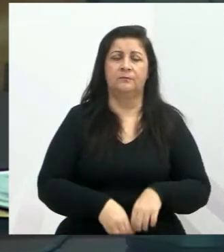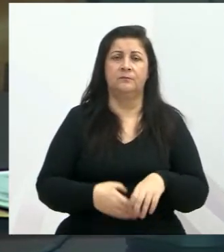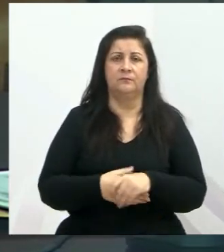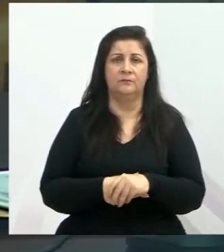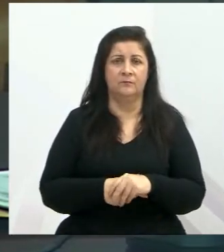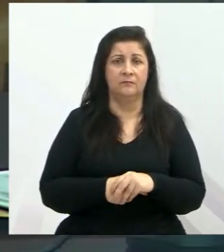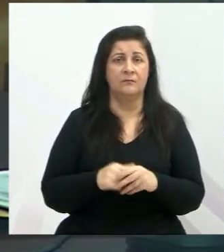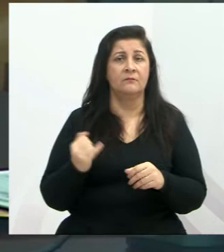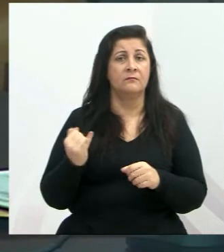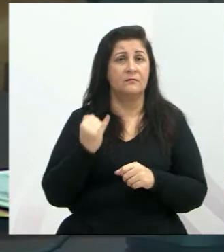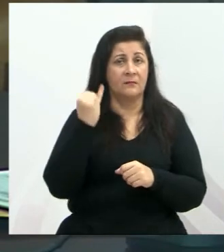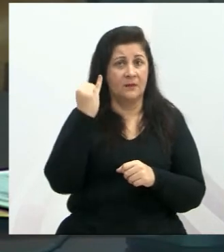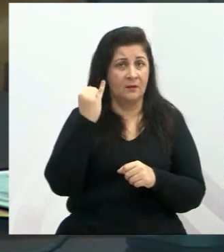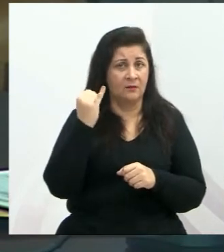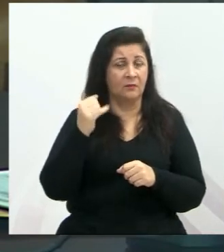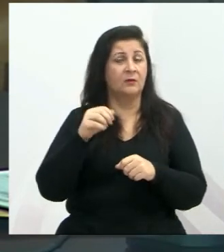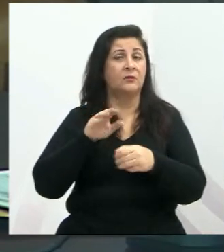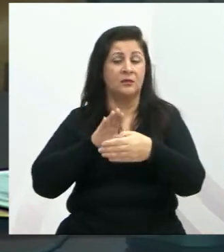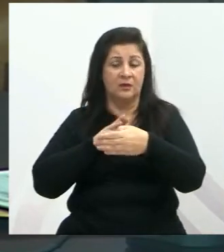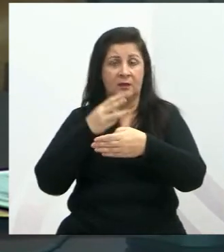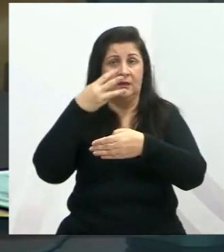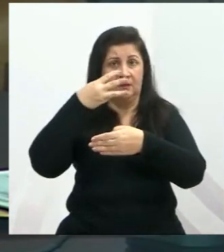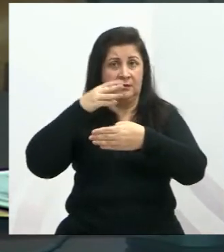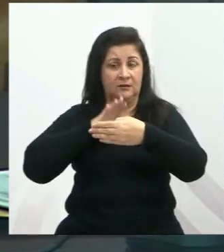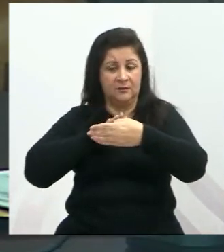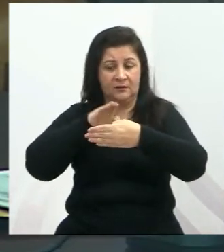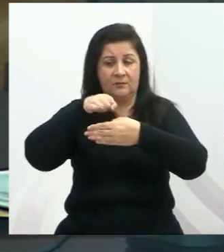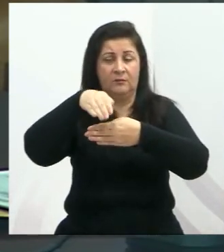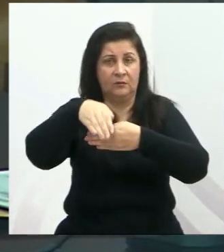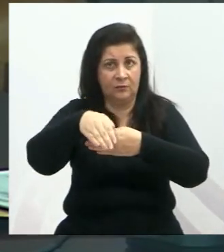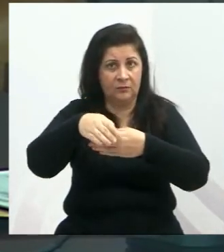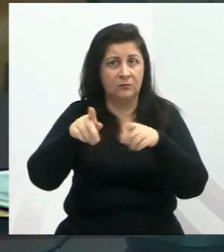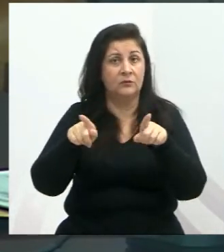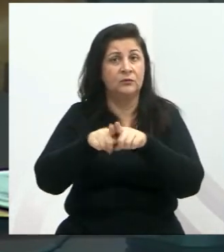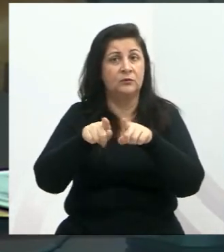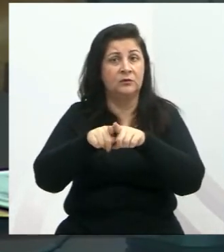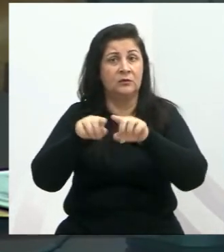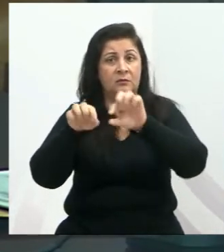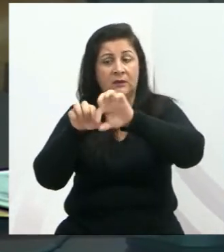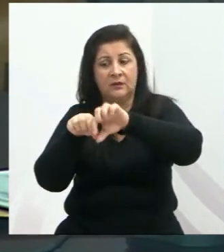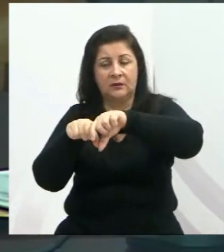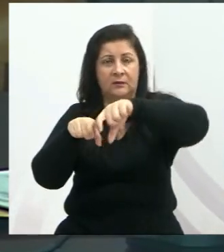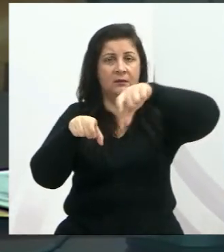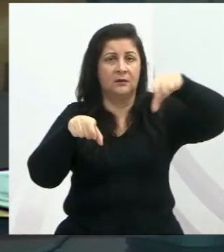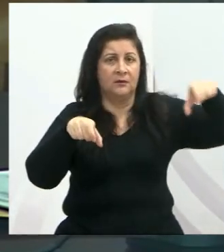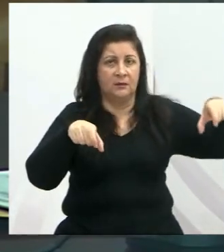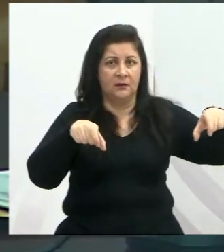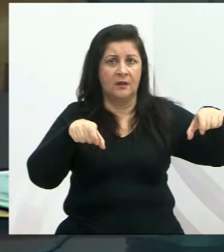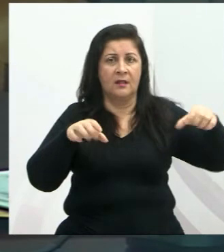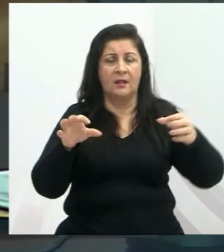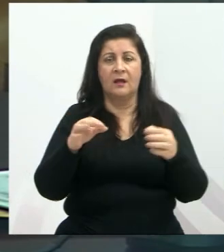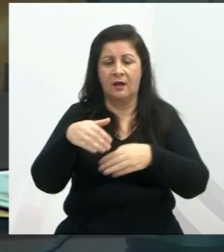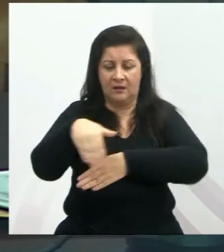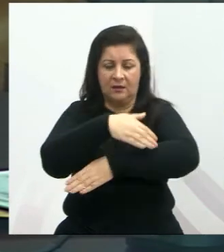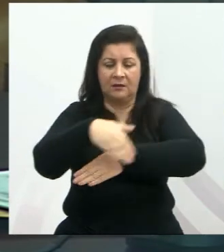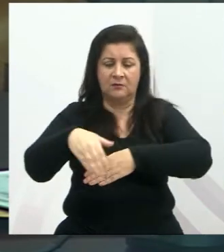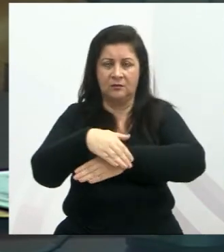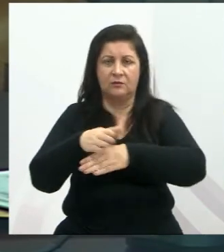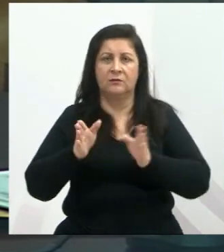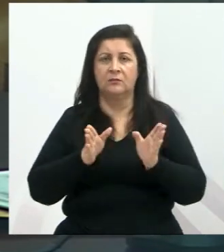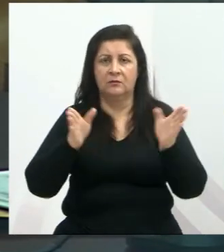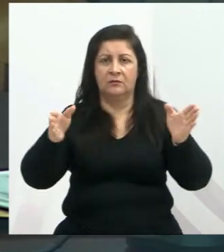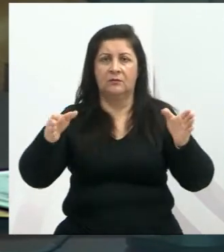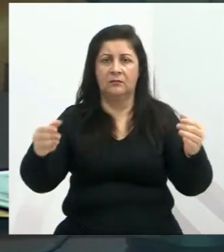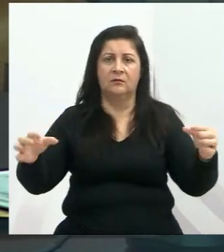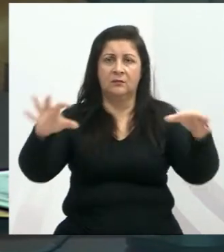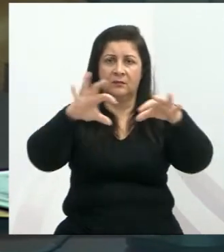o importante é fazer a terceira ponte, mas ao mesmo tempo fazer a ligação da Humberto Alencar de Castelo Branco com a Avenida